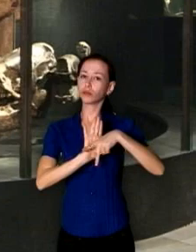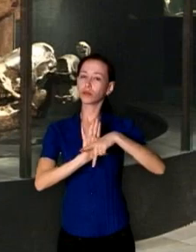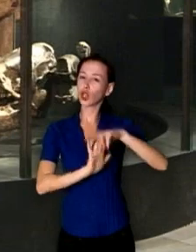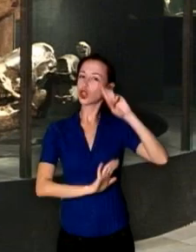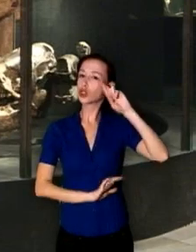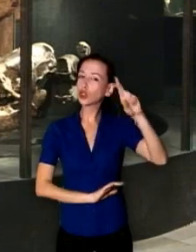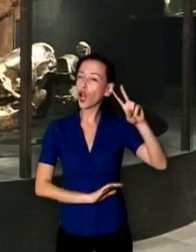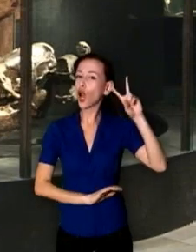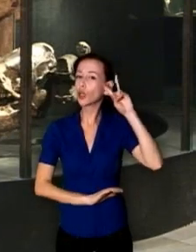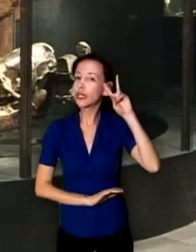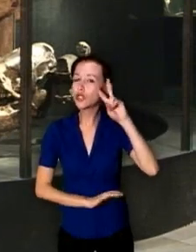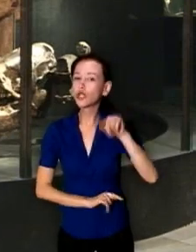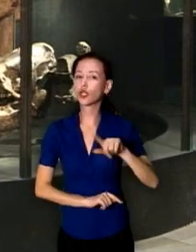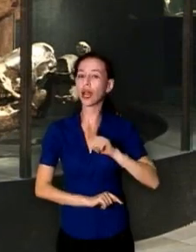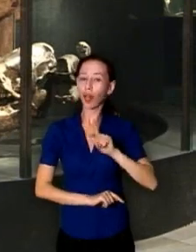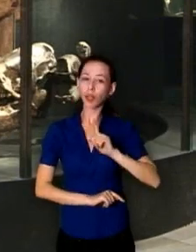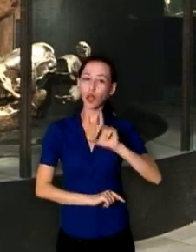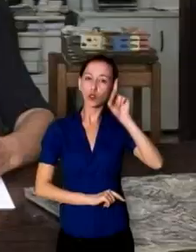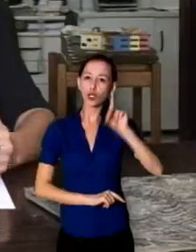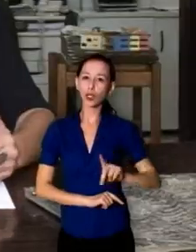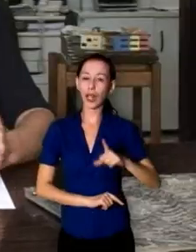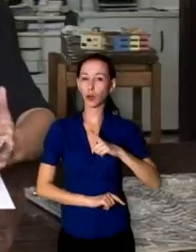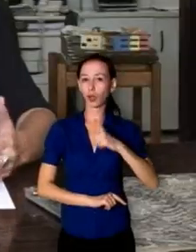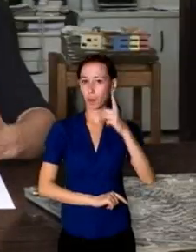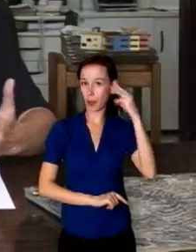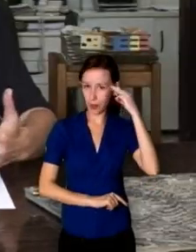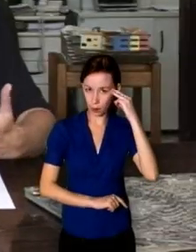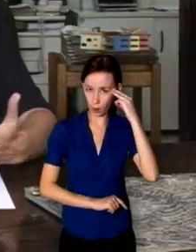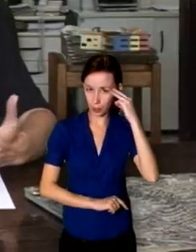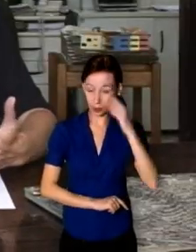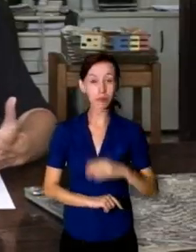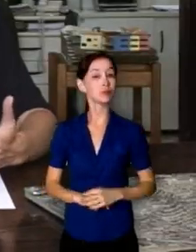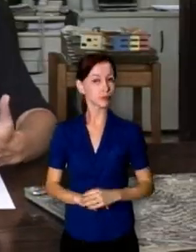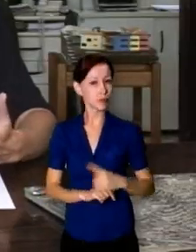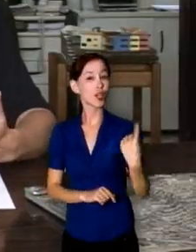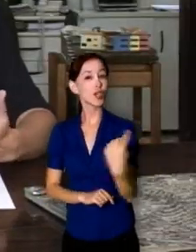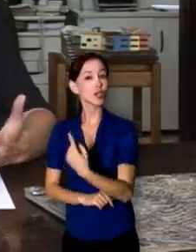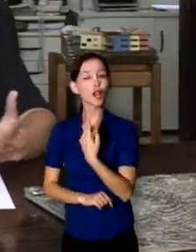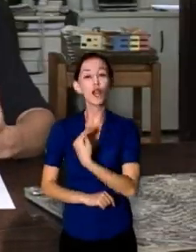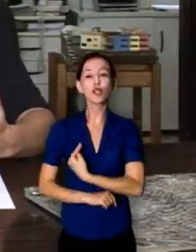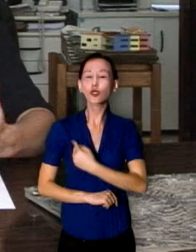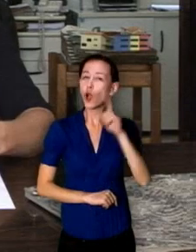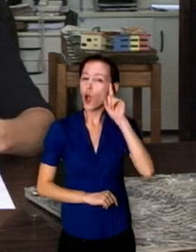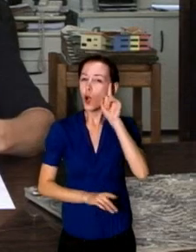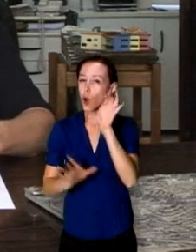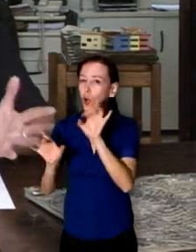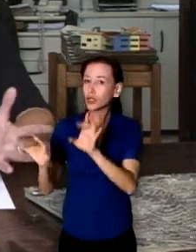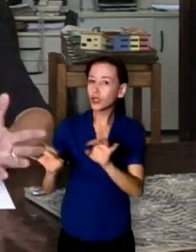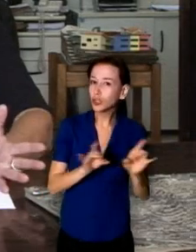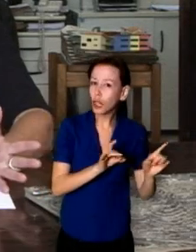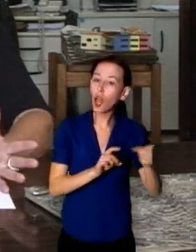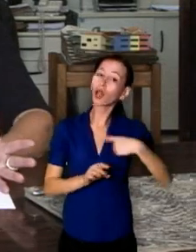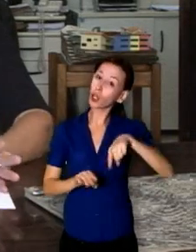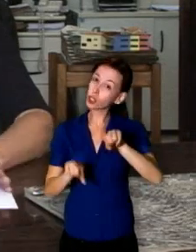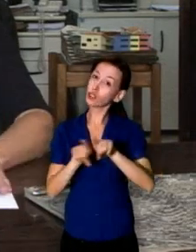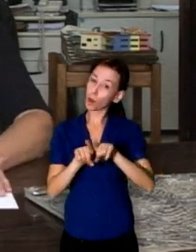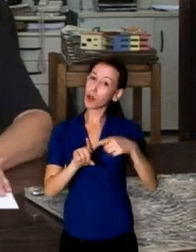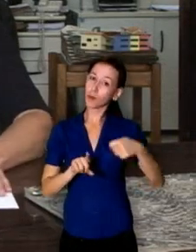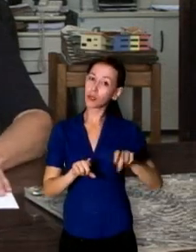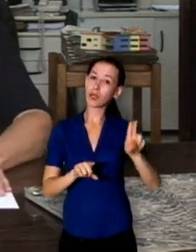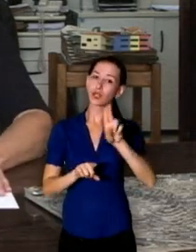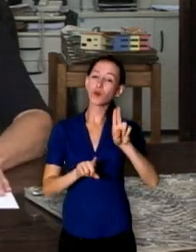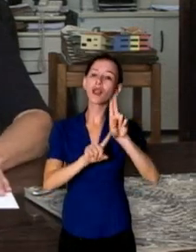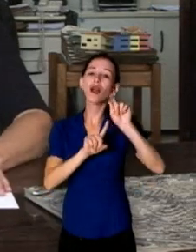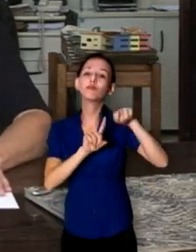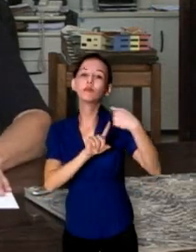direito a ter uma memória. No nosso cotidiano, a noção de patrimônio também tem que ser mais ampliada, porque